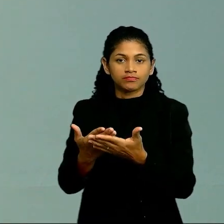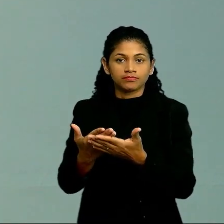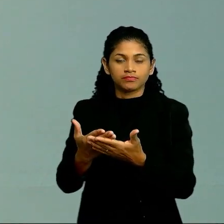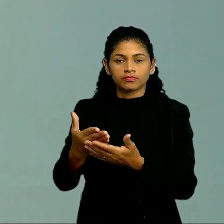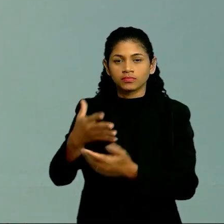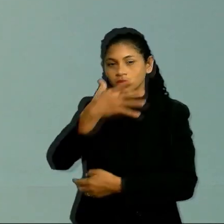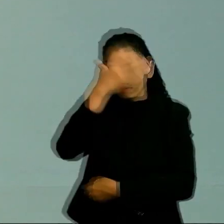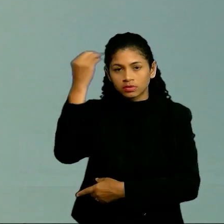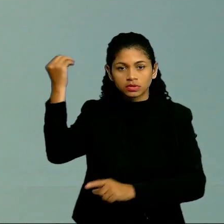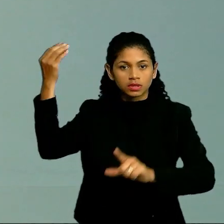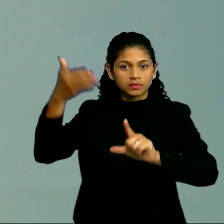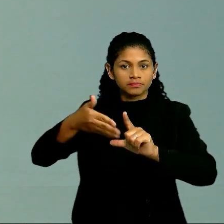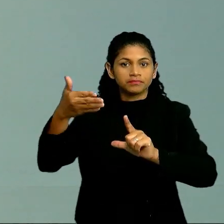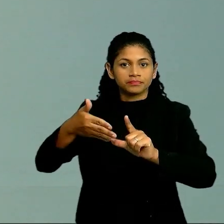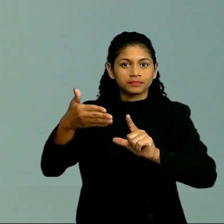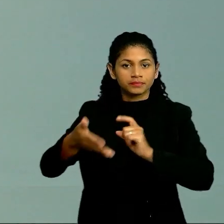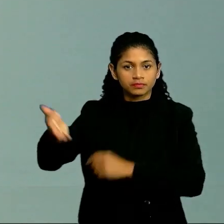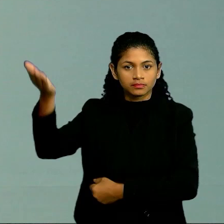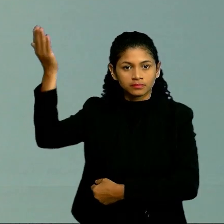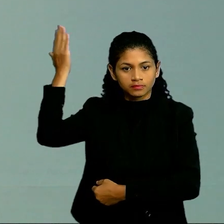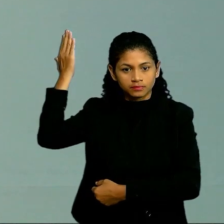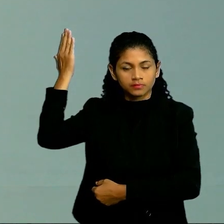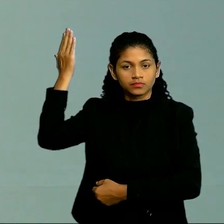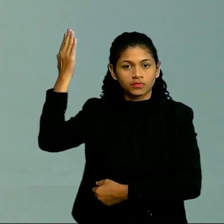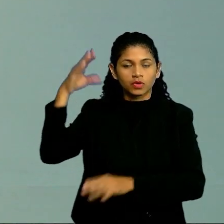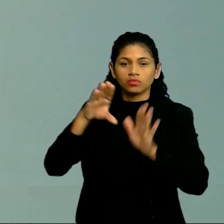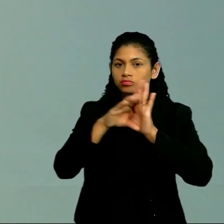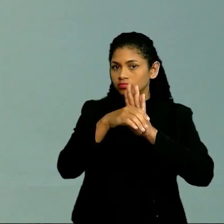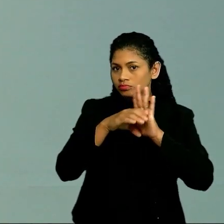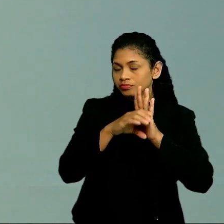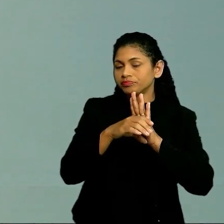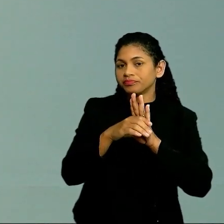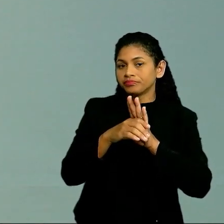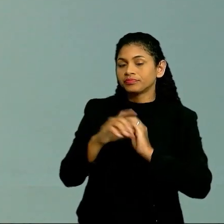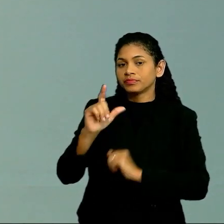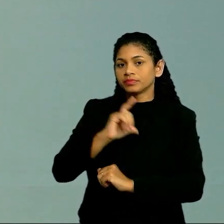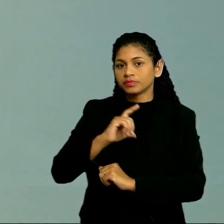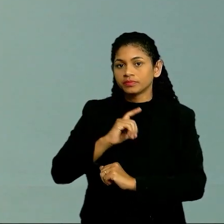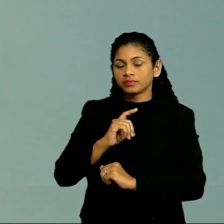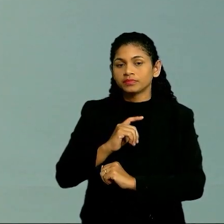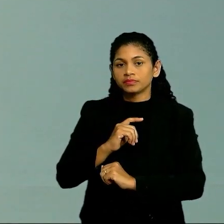nossa plataforma para o reforço dos conteúdos que se dá